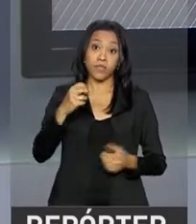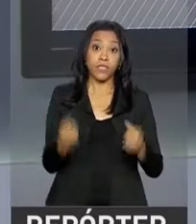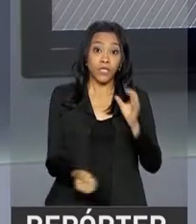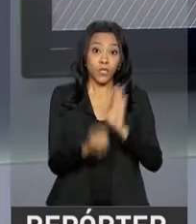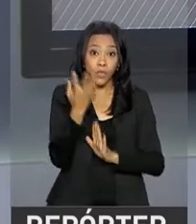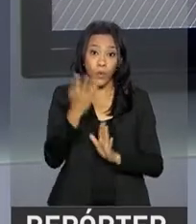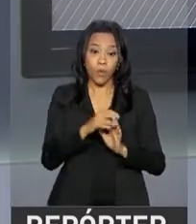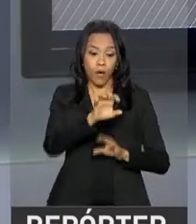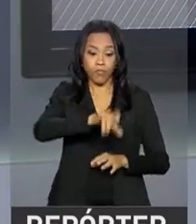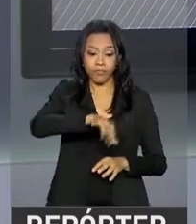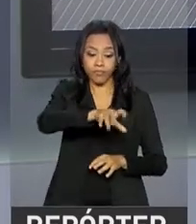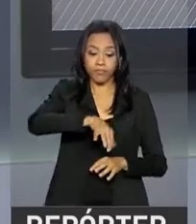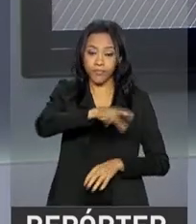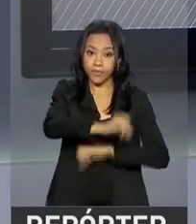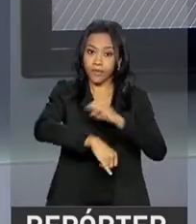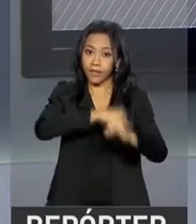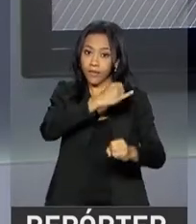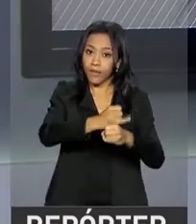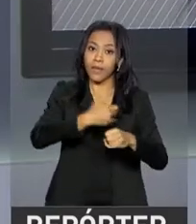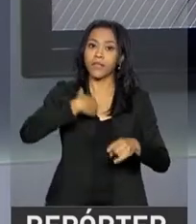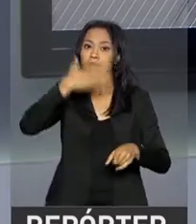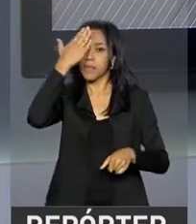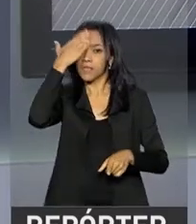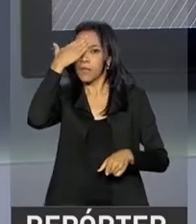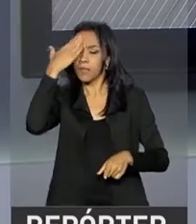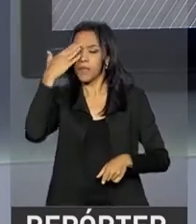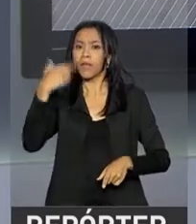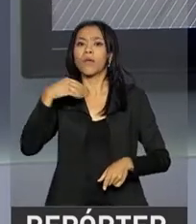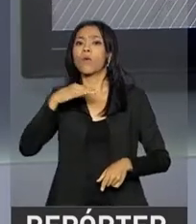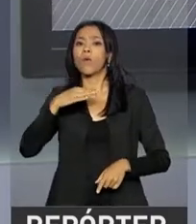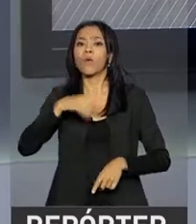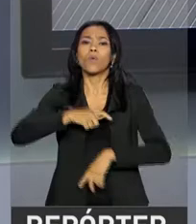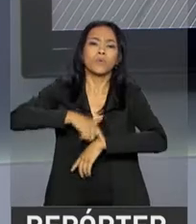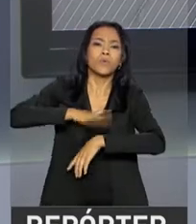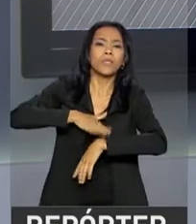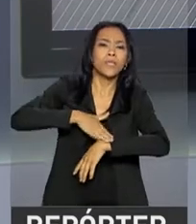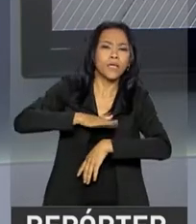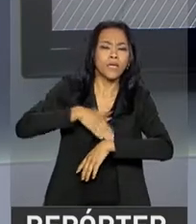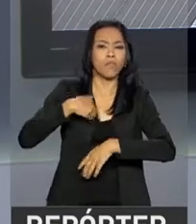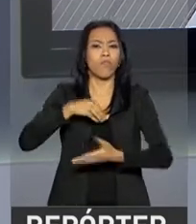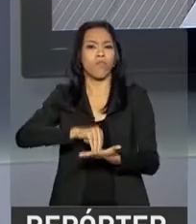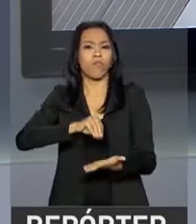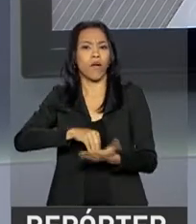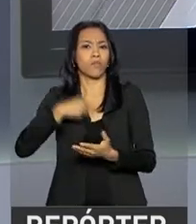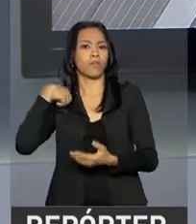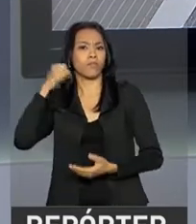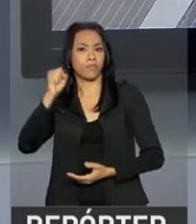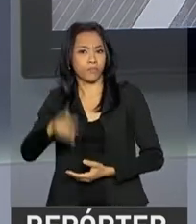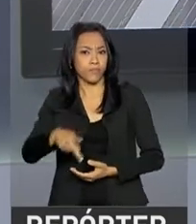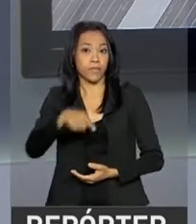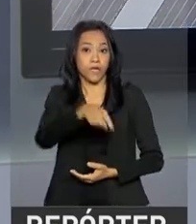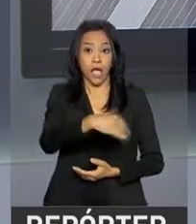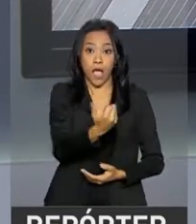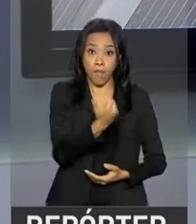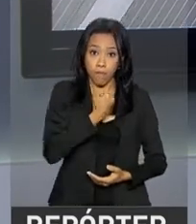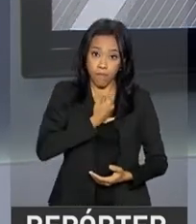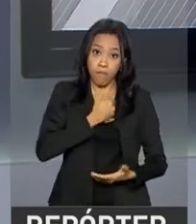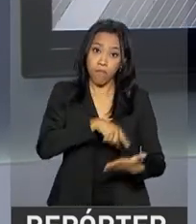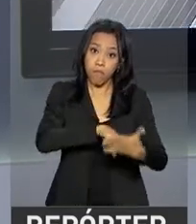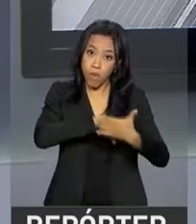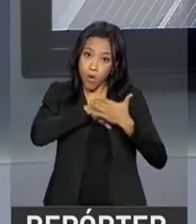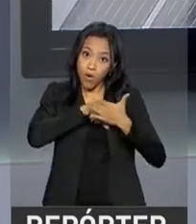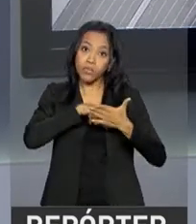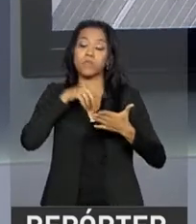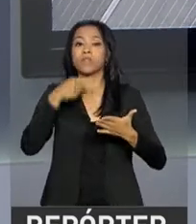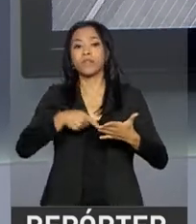que permite ao trabalhador saber quanto tempo falta para aposentadoria agora o sistema mostra o período contributivo do